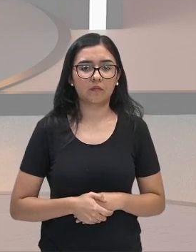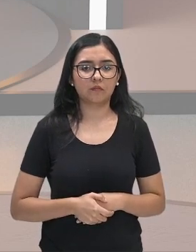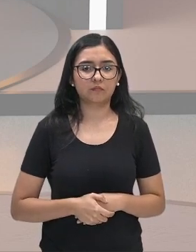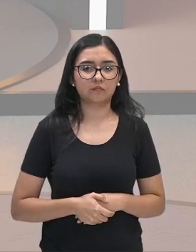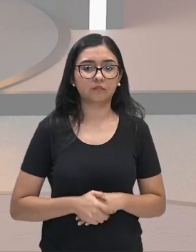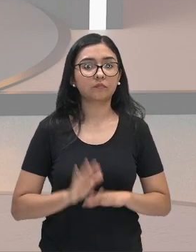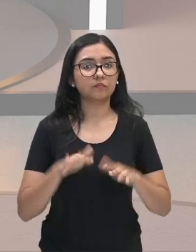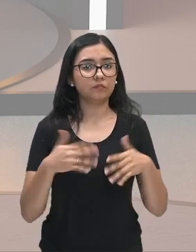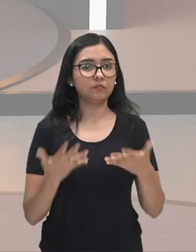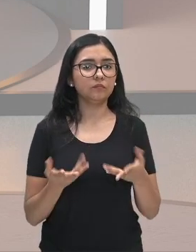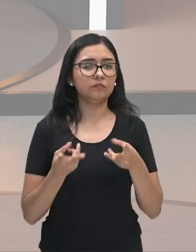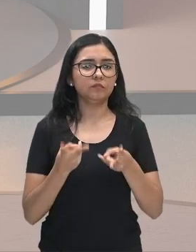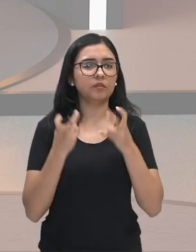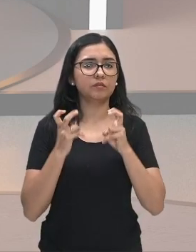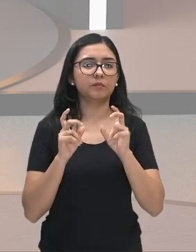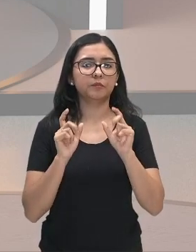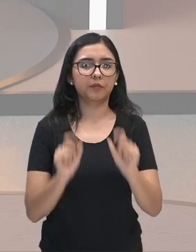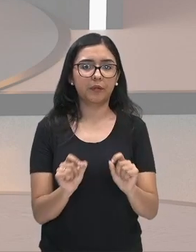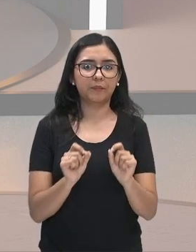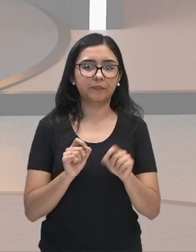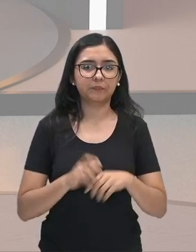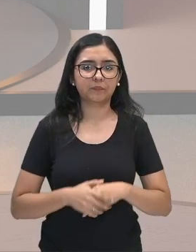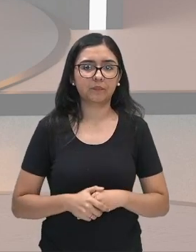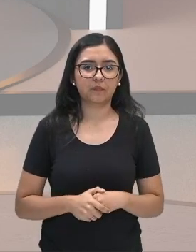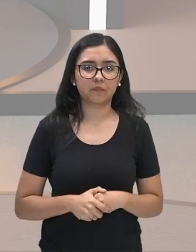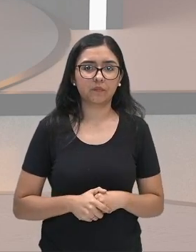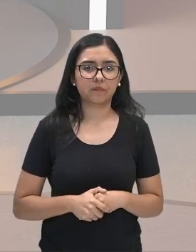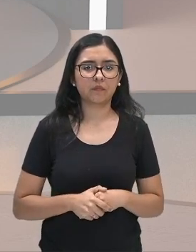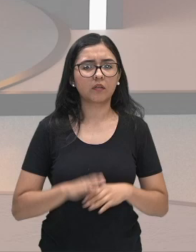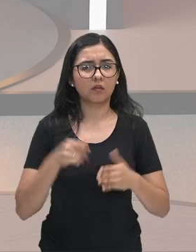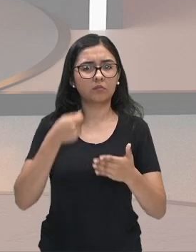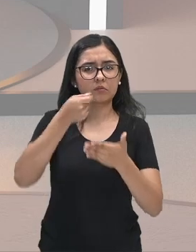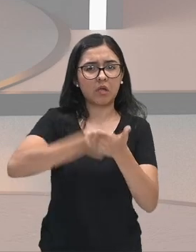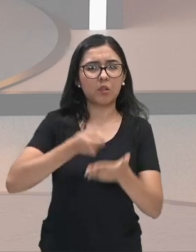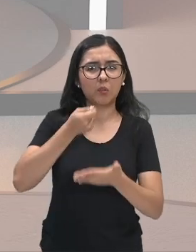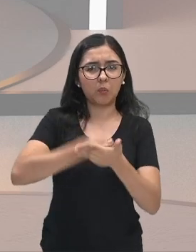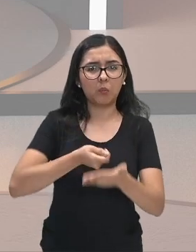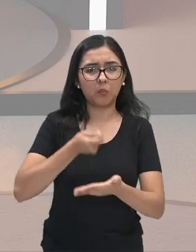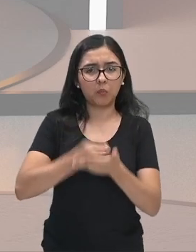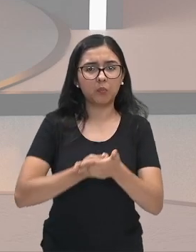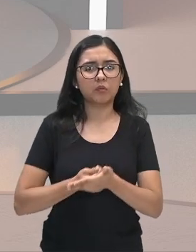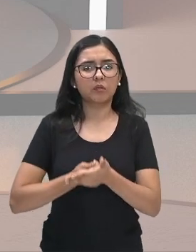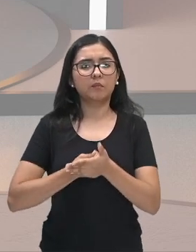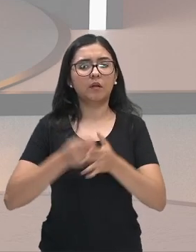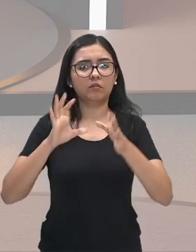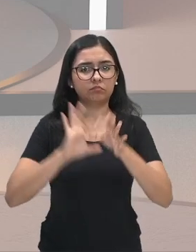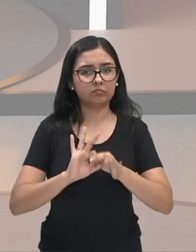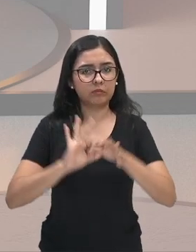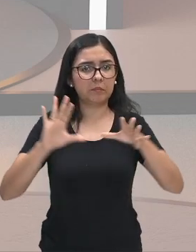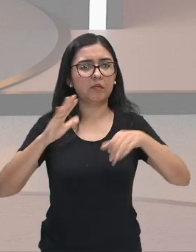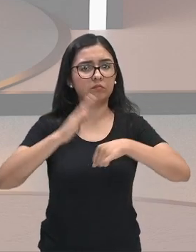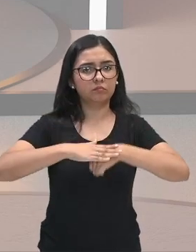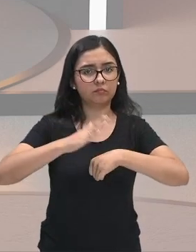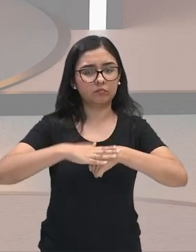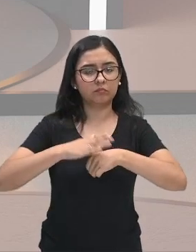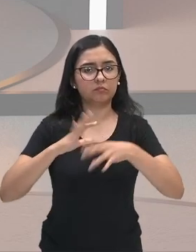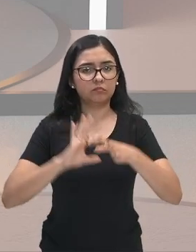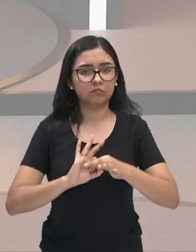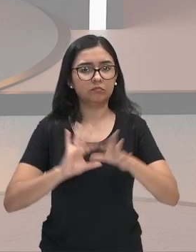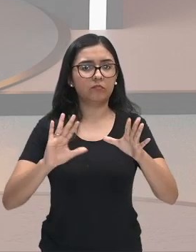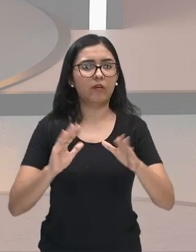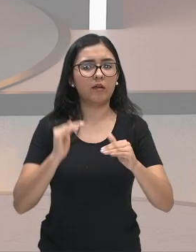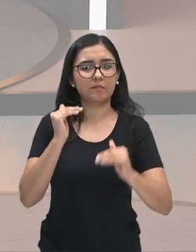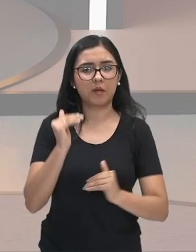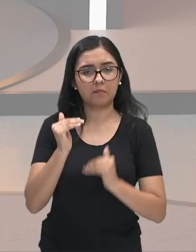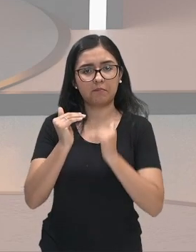a gente percebe, né, como que essa luta pela independência ela vai vai crescendo,